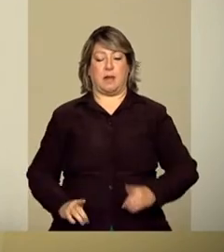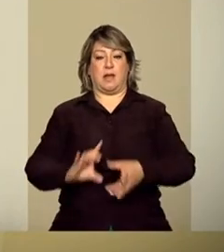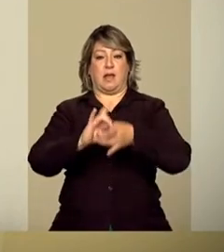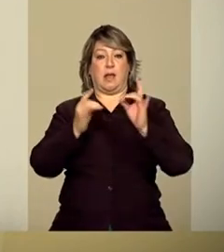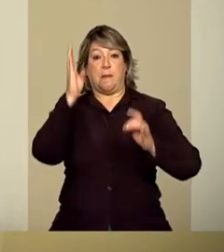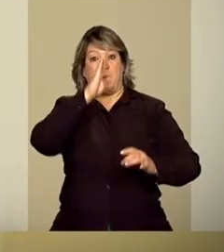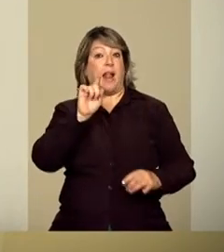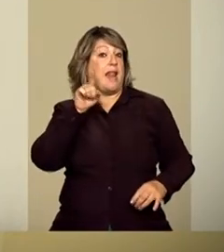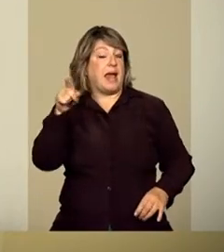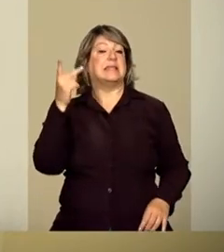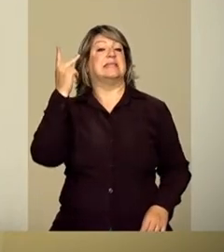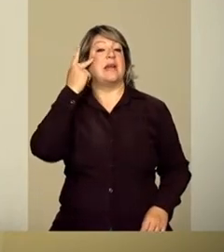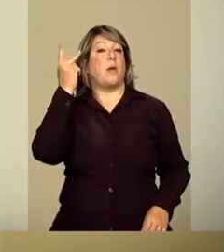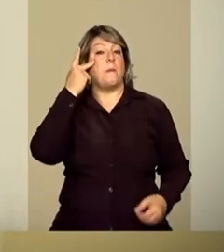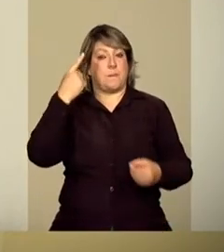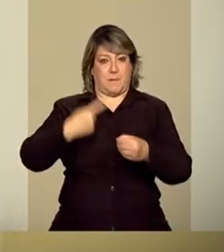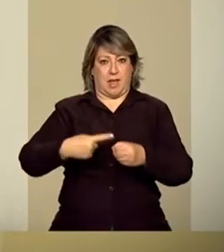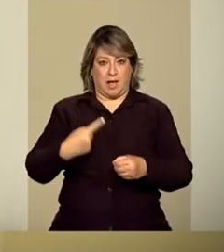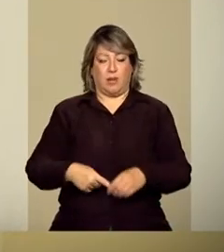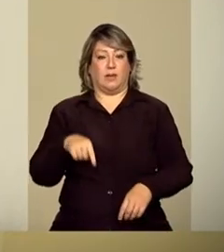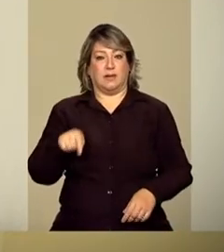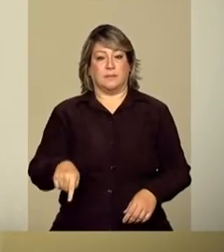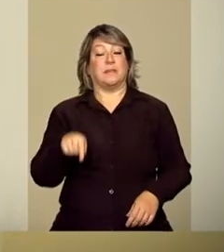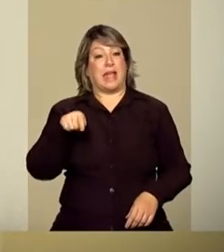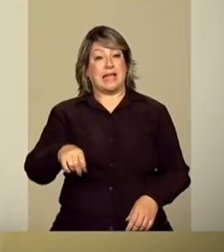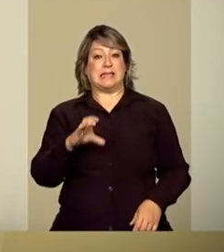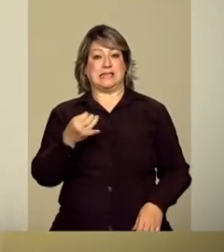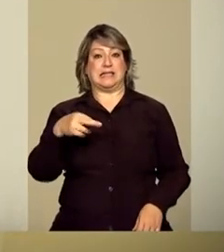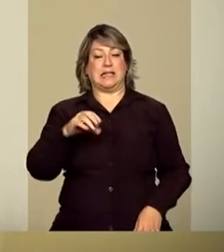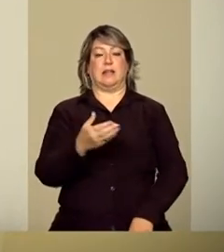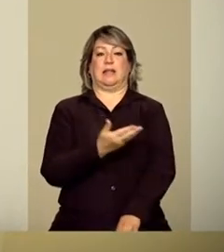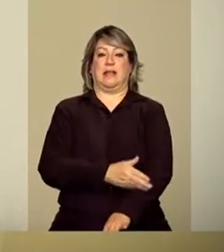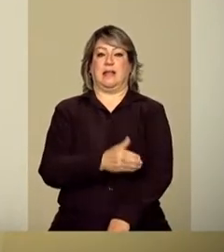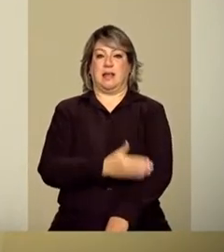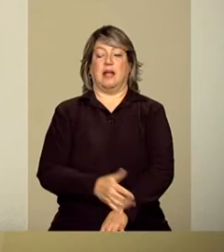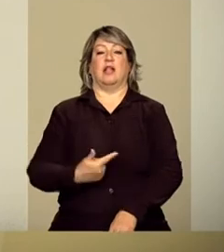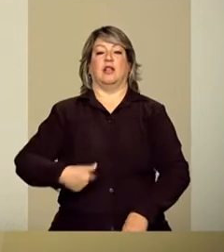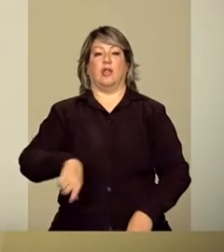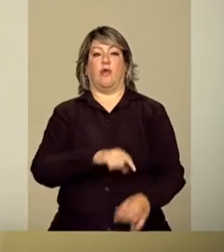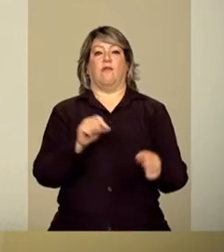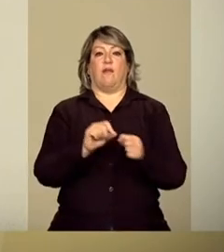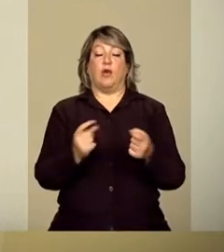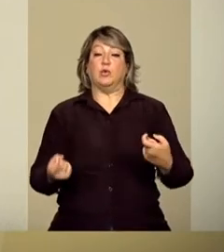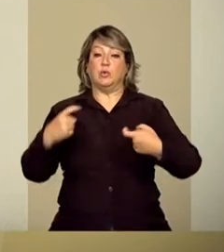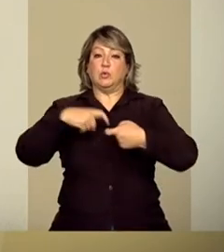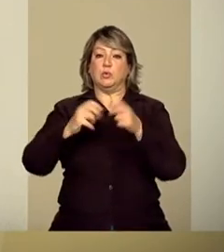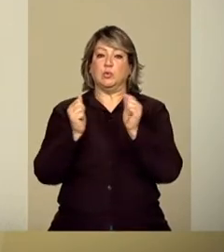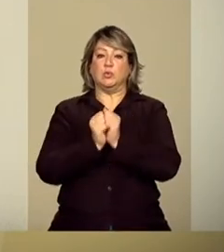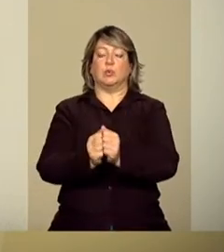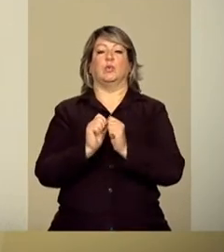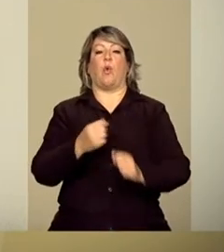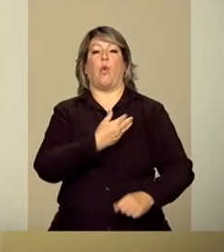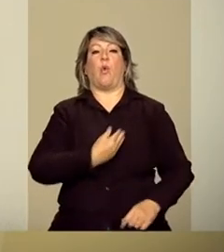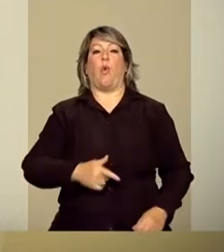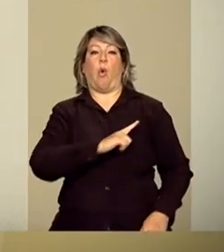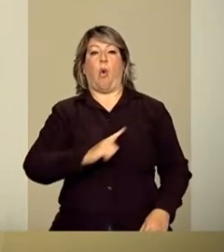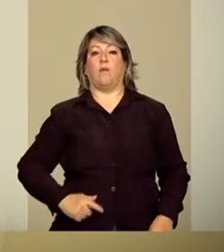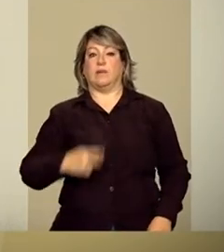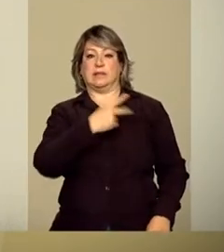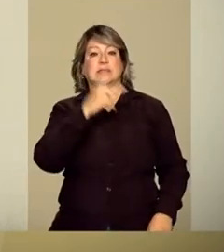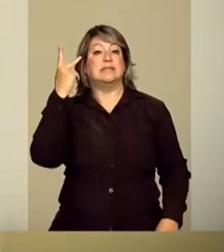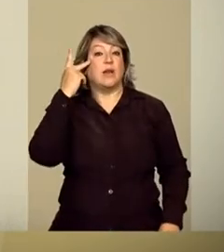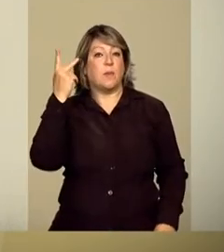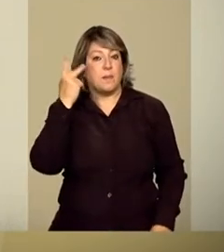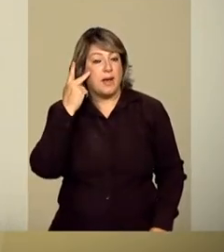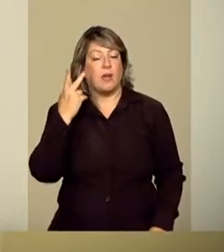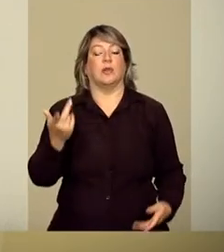Brasileiro, lá em São Paulo. Esse centro de treinamento que vamos construir em parceria com o governo de São Paulo será